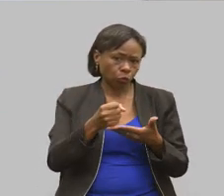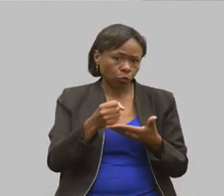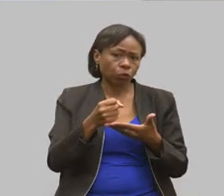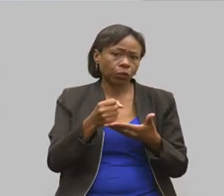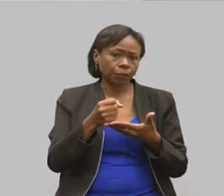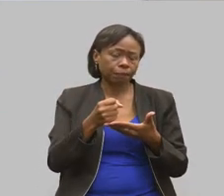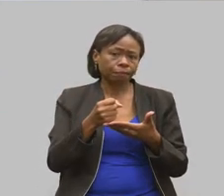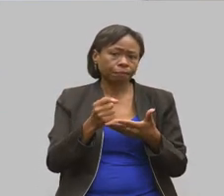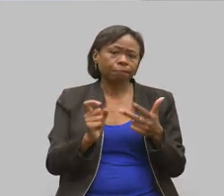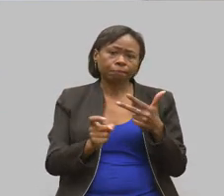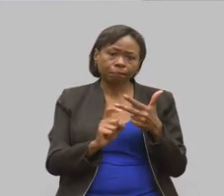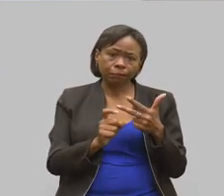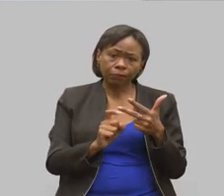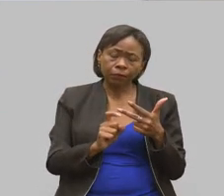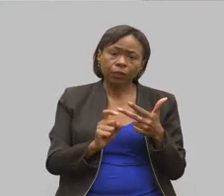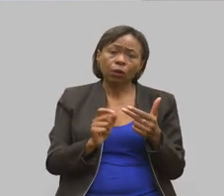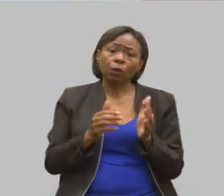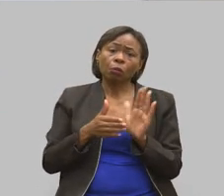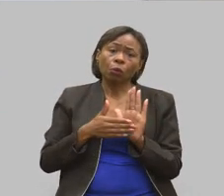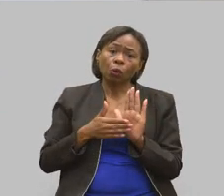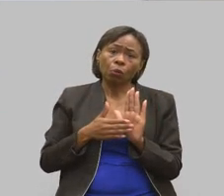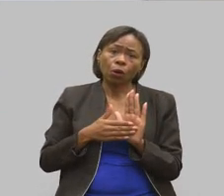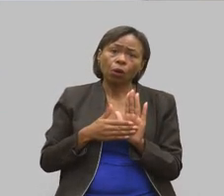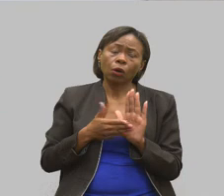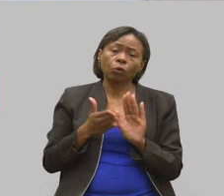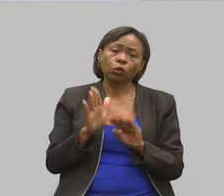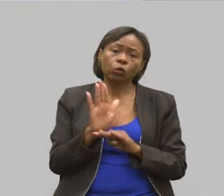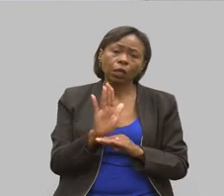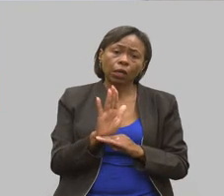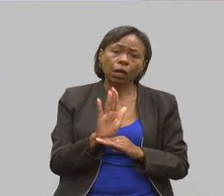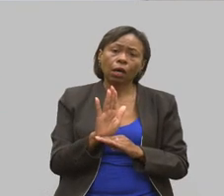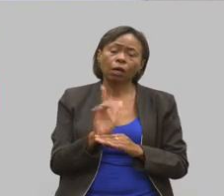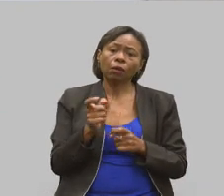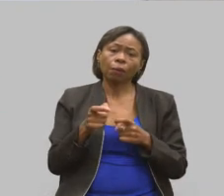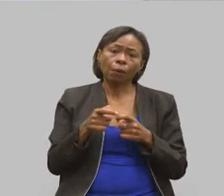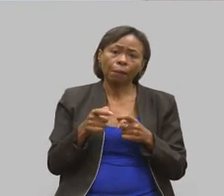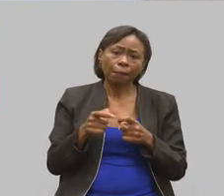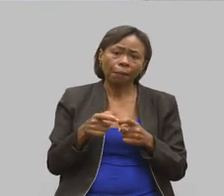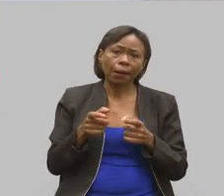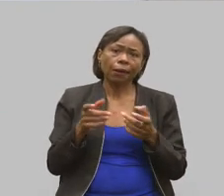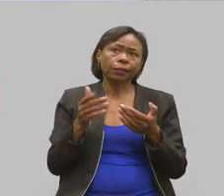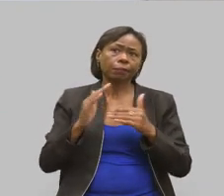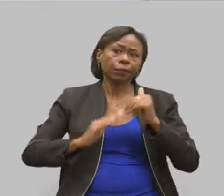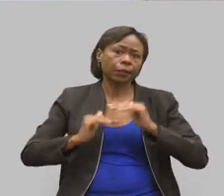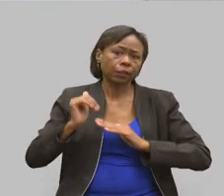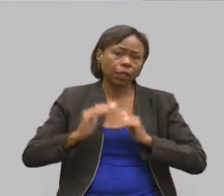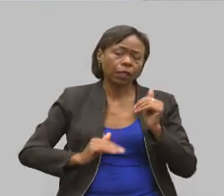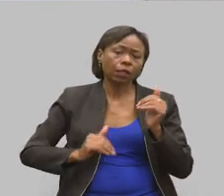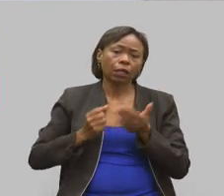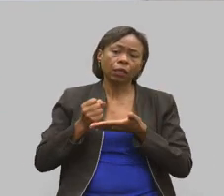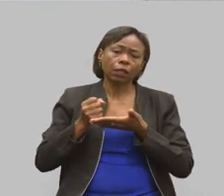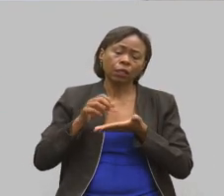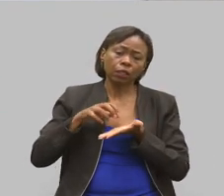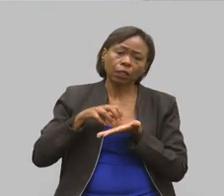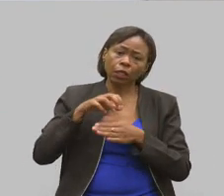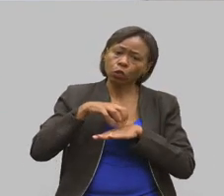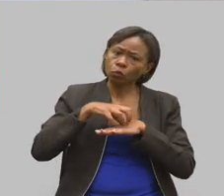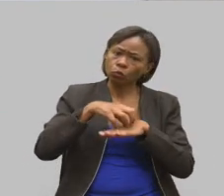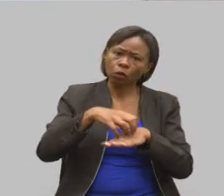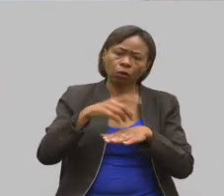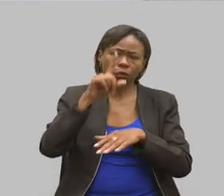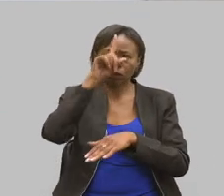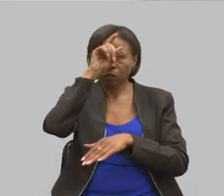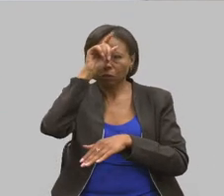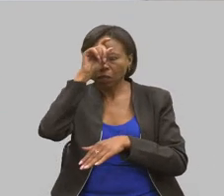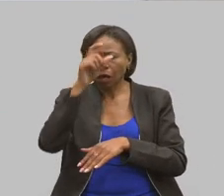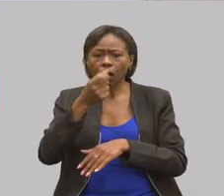acesso a médico a especialidades médicas a transporte a Hospital a remédio então nós estamos